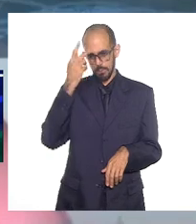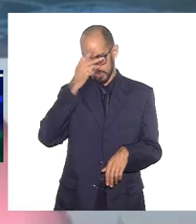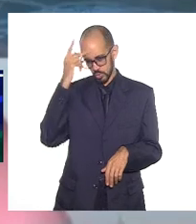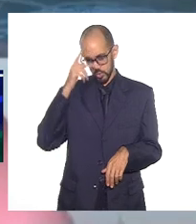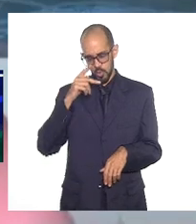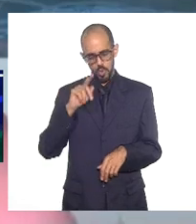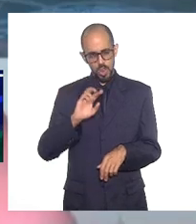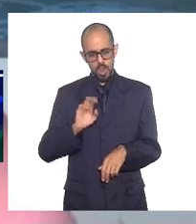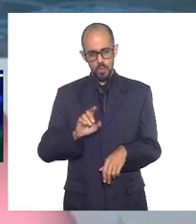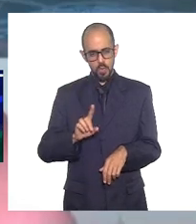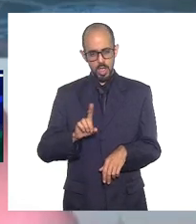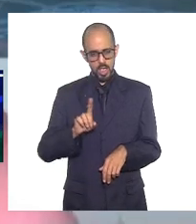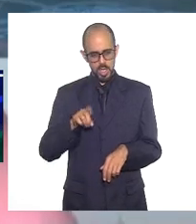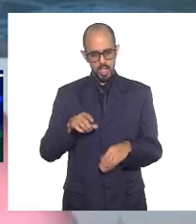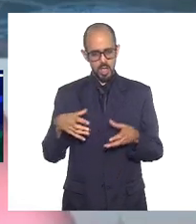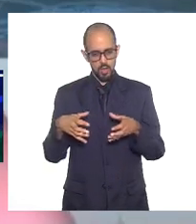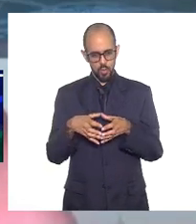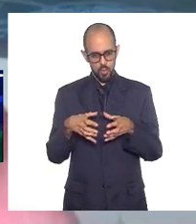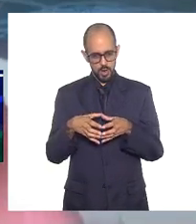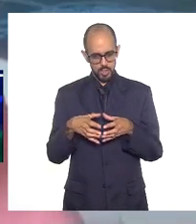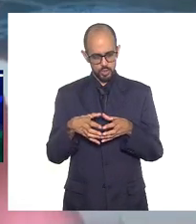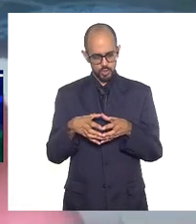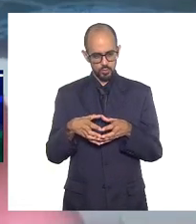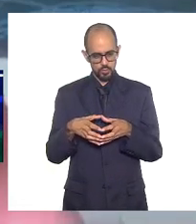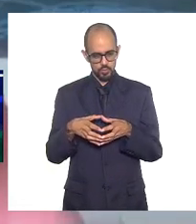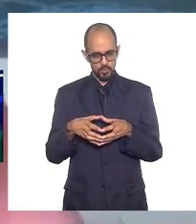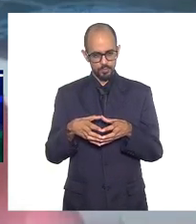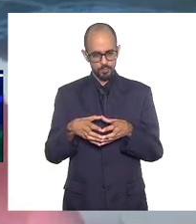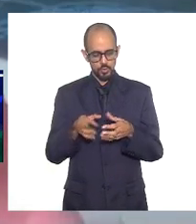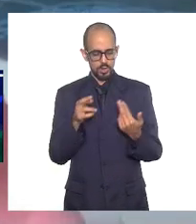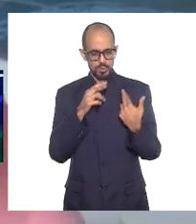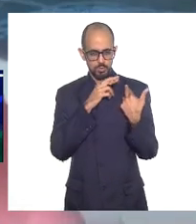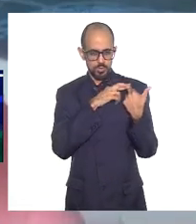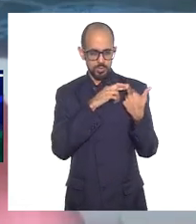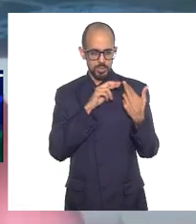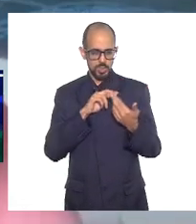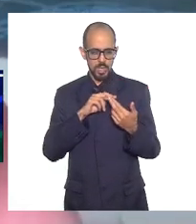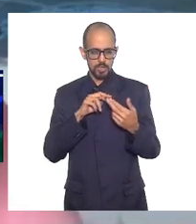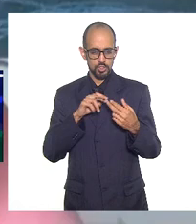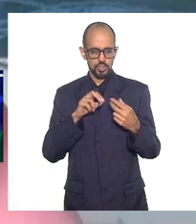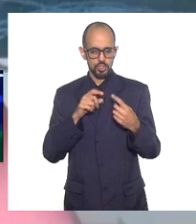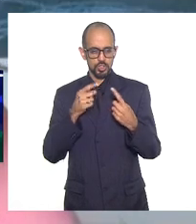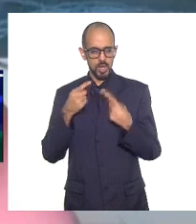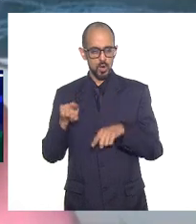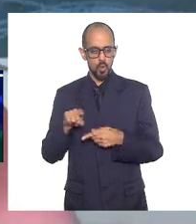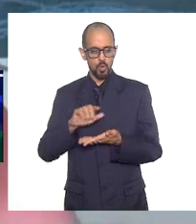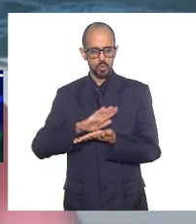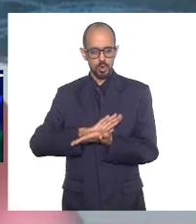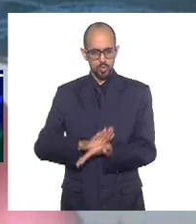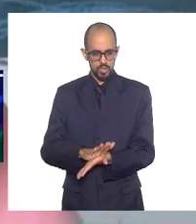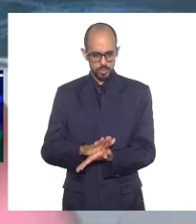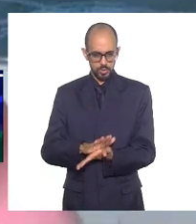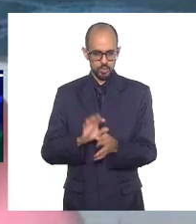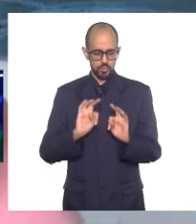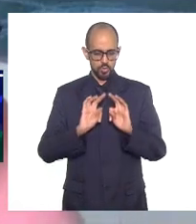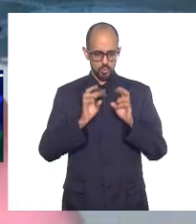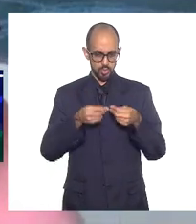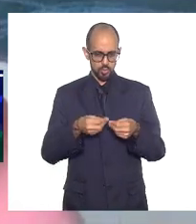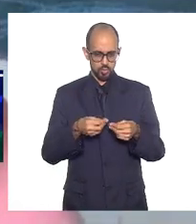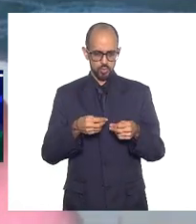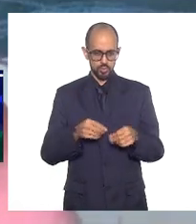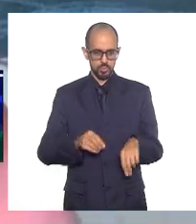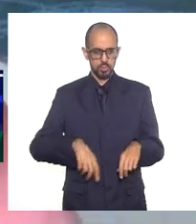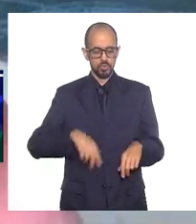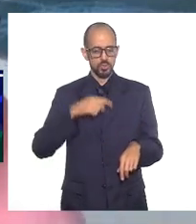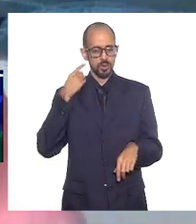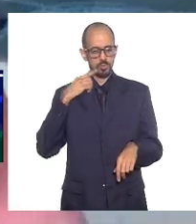envolvido, está coletivizado a responsabilidade de lidar com o racismo por todos aqui, todos e todas, as deputadas